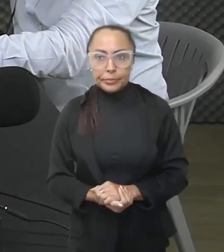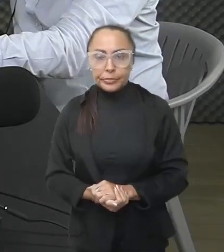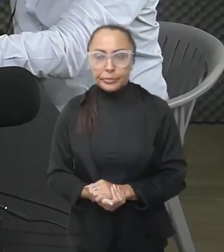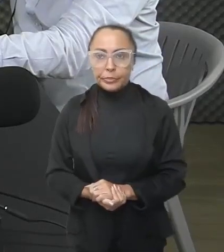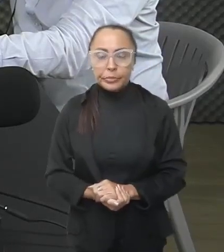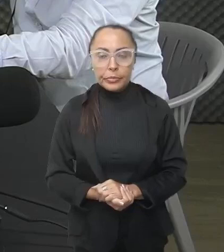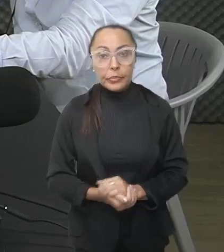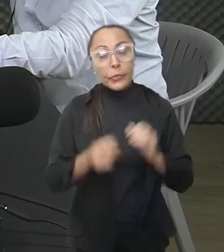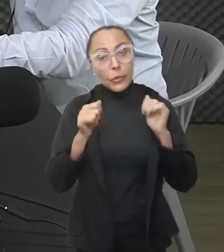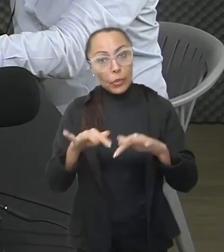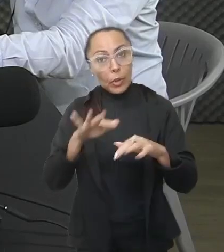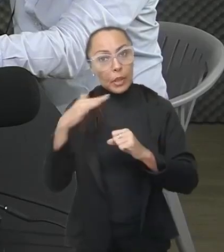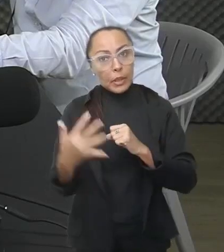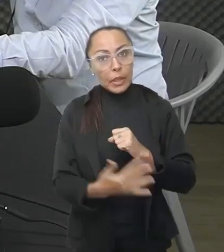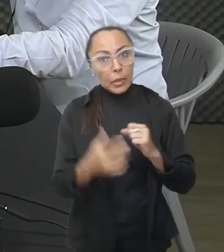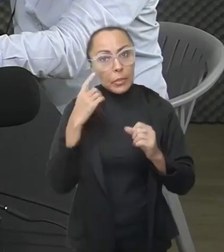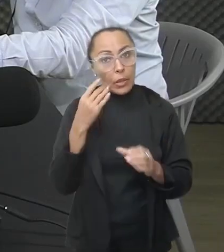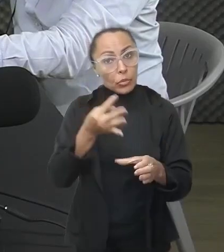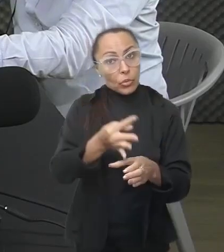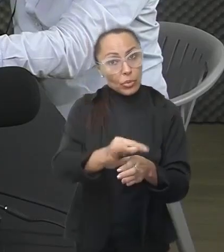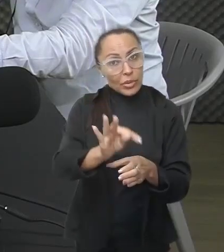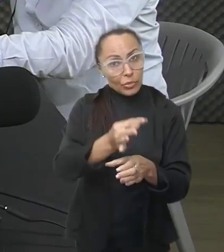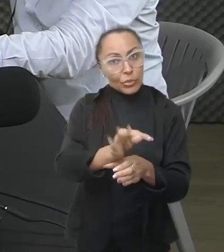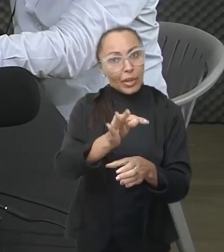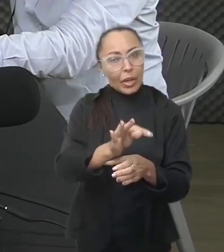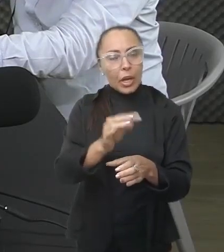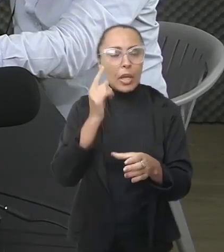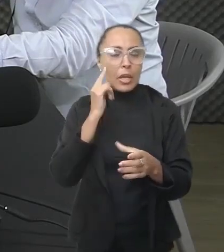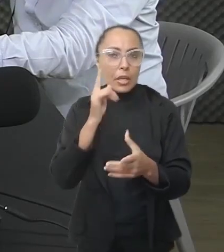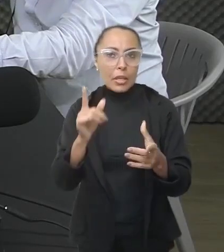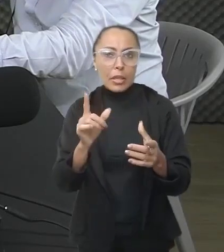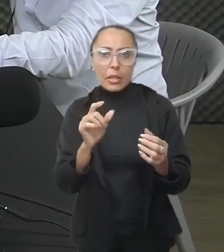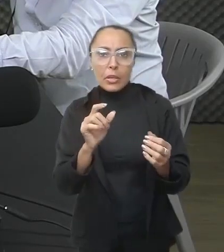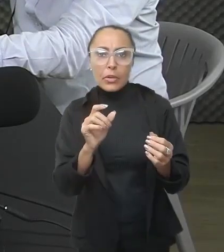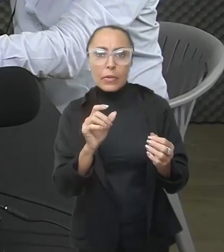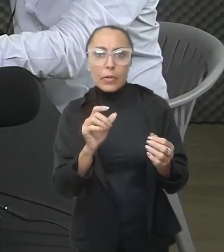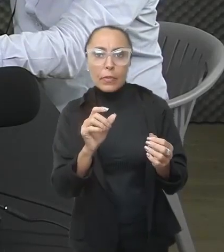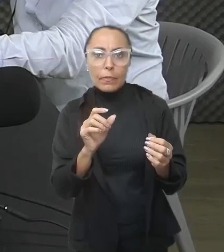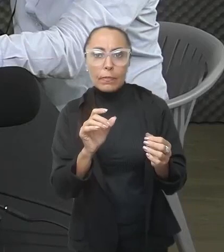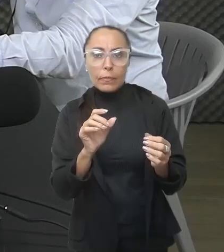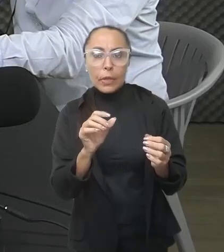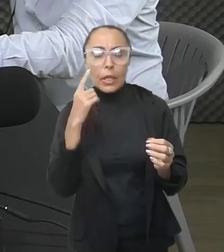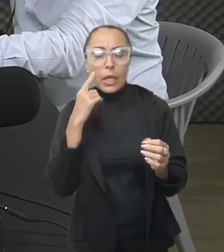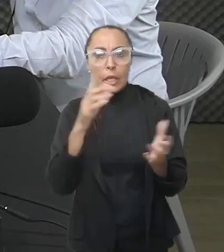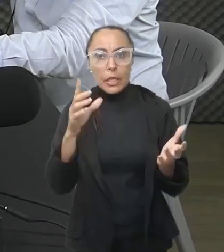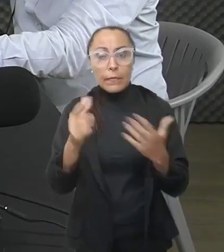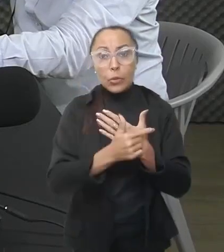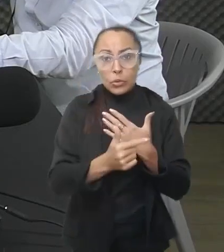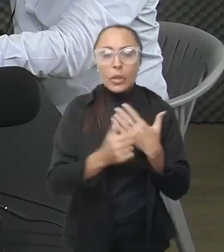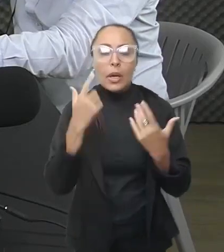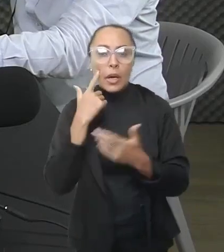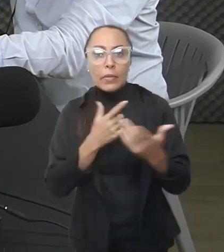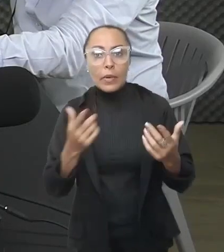Com a pandemia, os conselhos tutelares, né, funcionavam, mas as escolas estavam, né, você que é da Secretaria da Educação